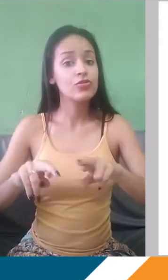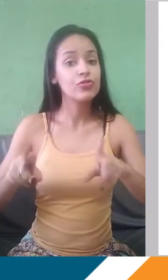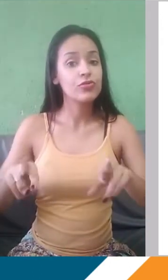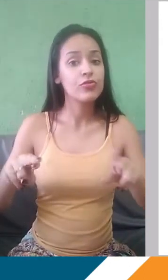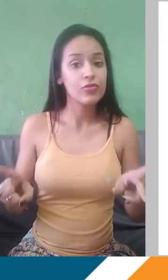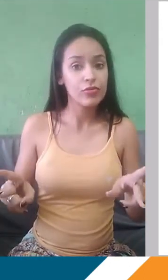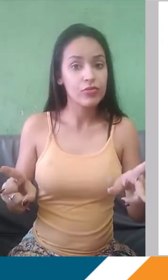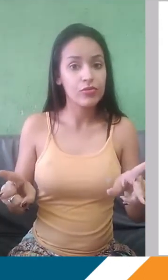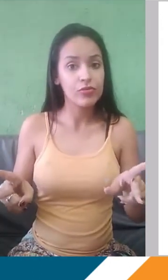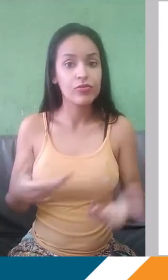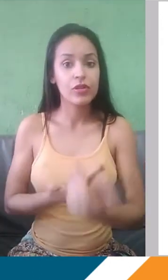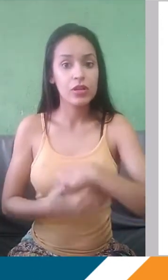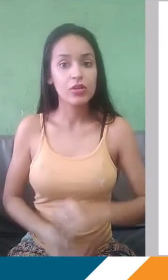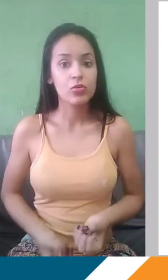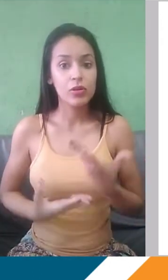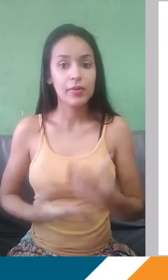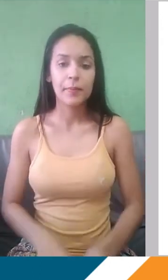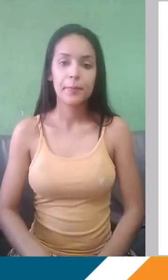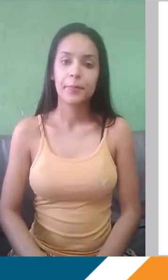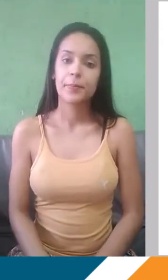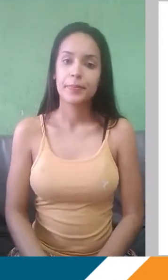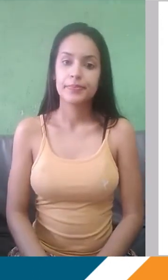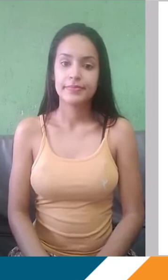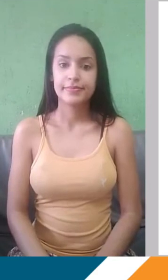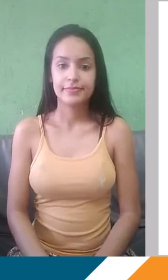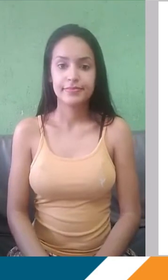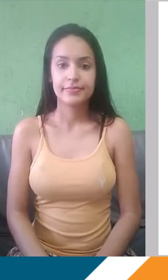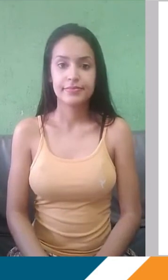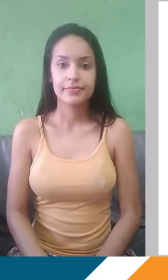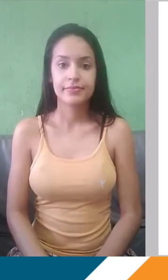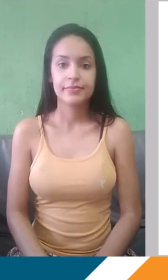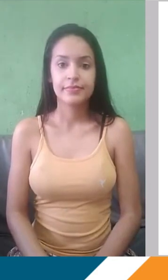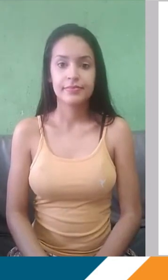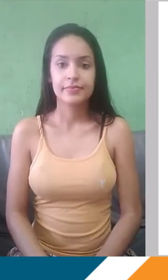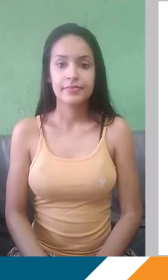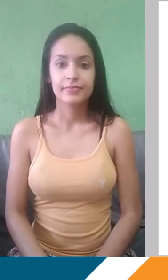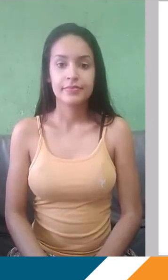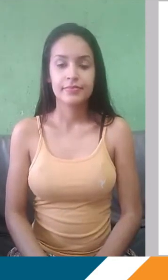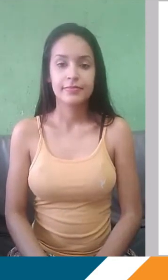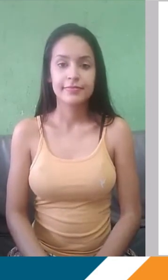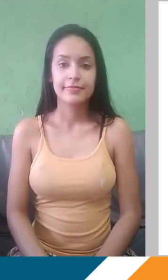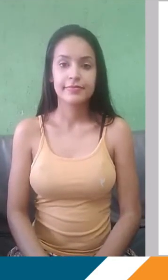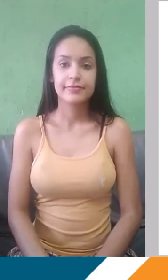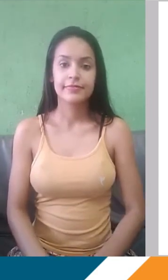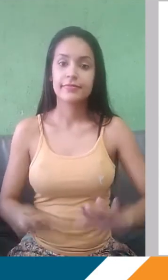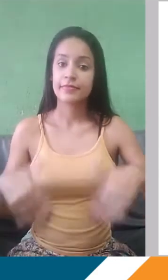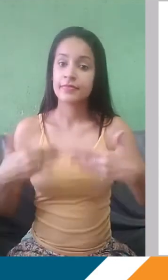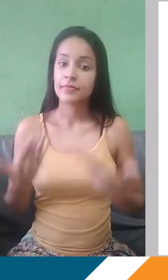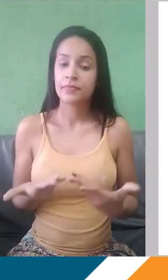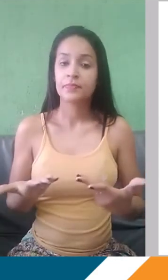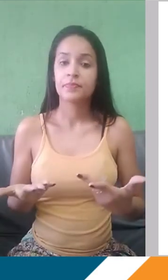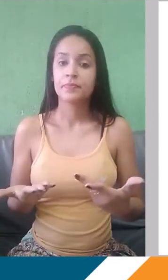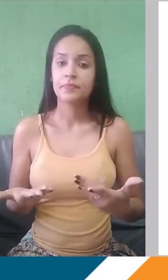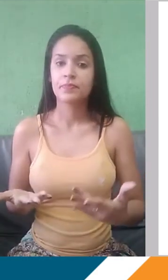sendo produzidos no contexto do poema contemporâneo. Dessa forma, embora haja a retomada de uma certa